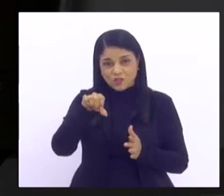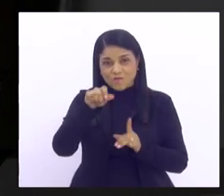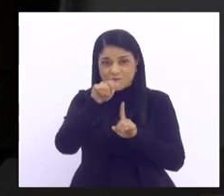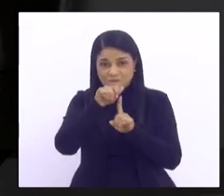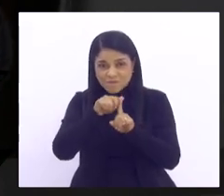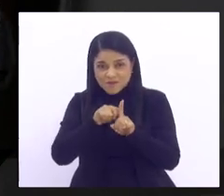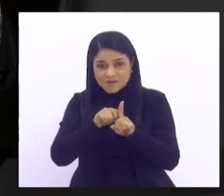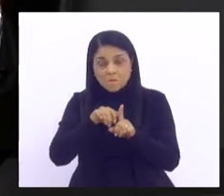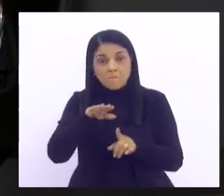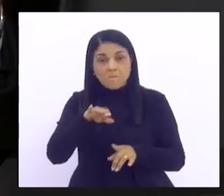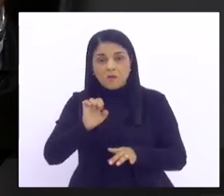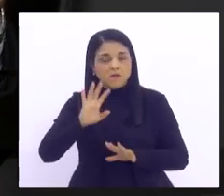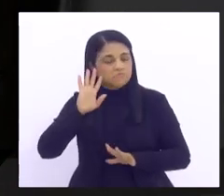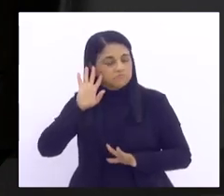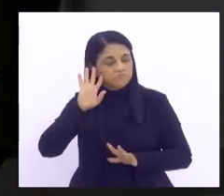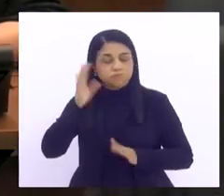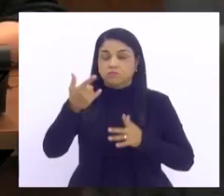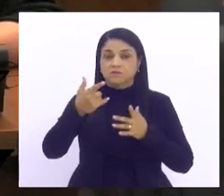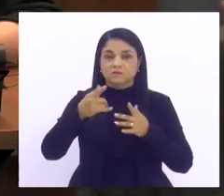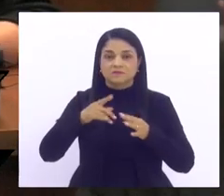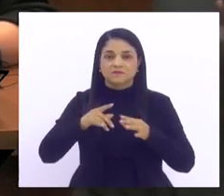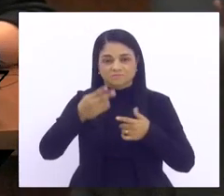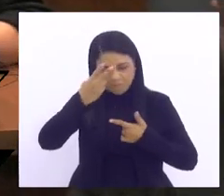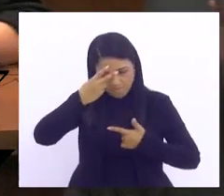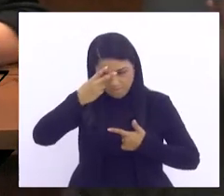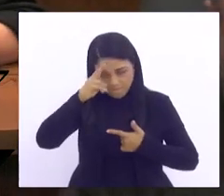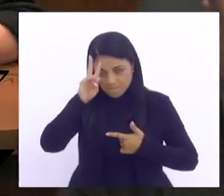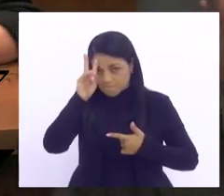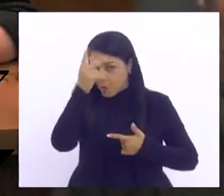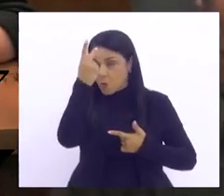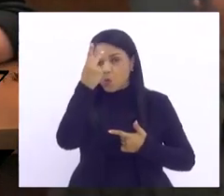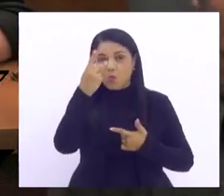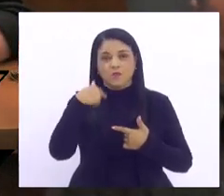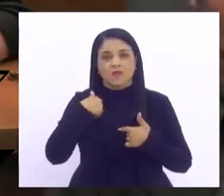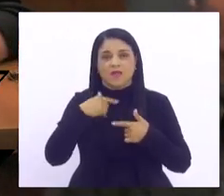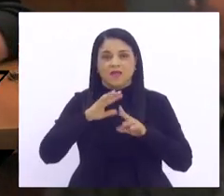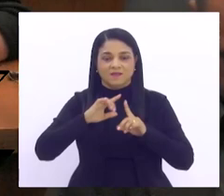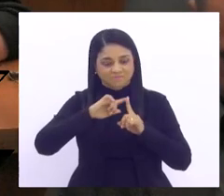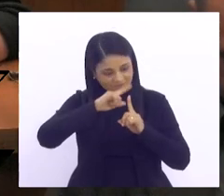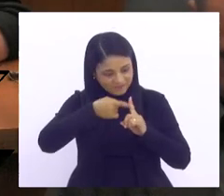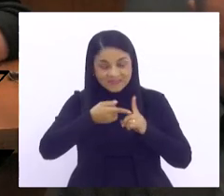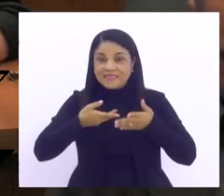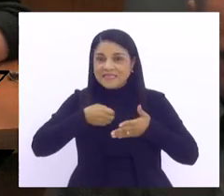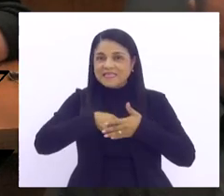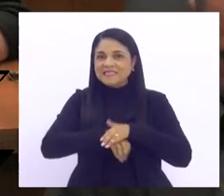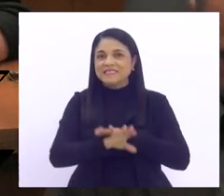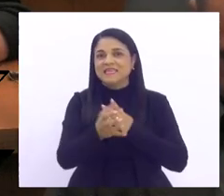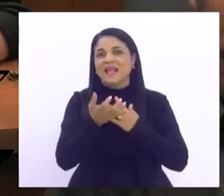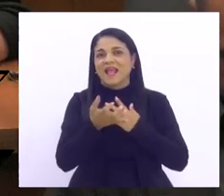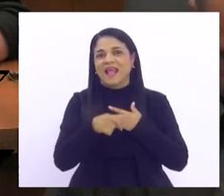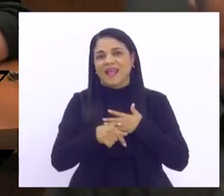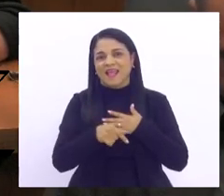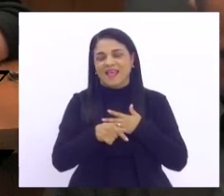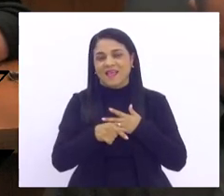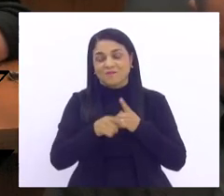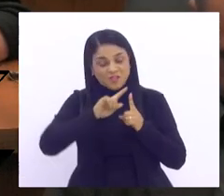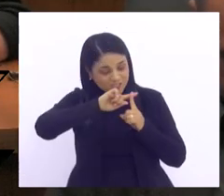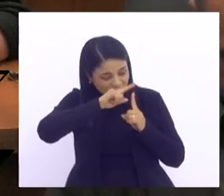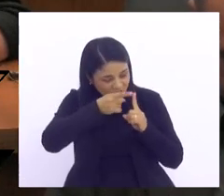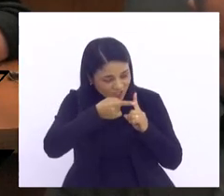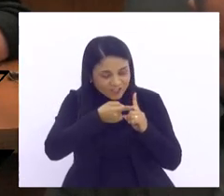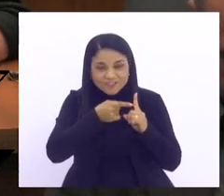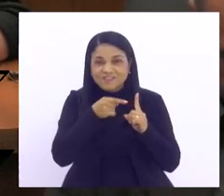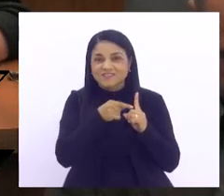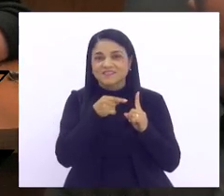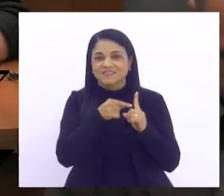filho. Em muitos momentos isso acontece. Muitos e muitos momentos. Por quê? Porque a gestão, esta gestão, ela